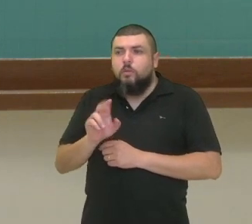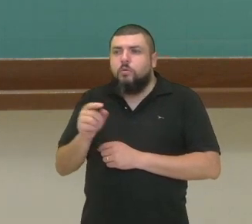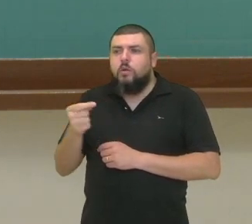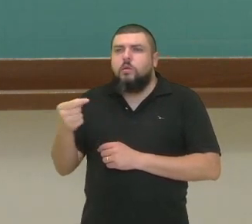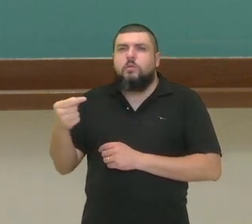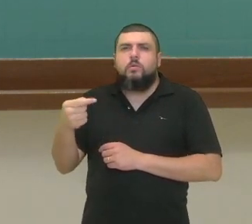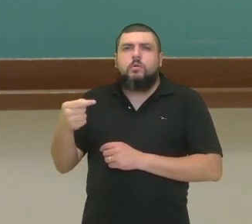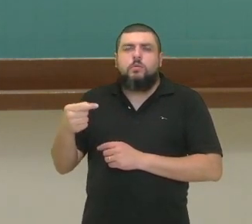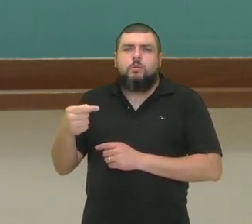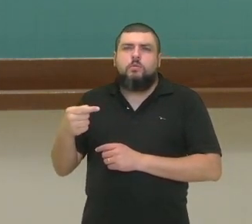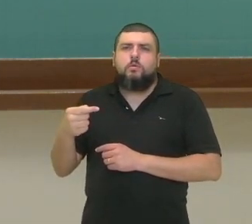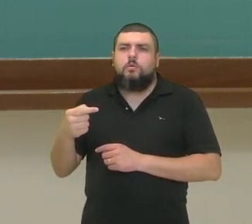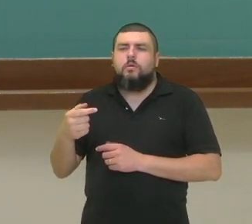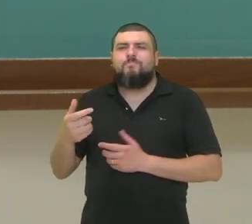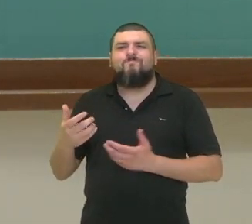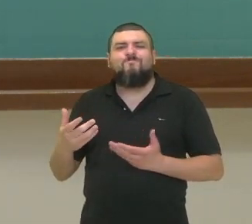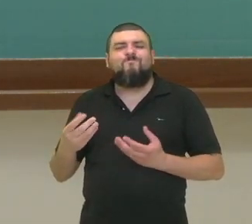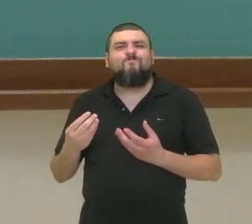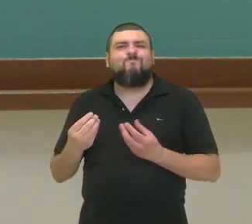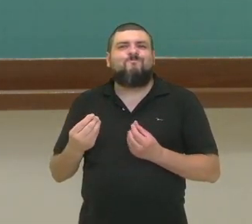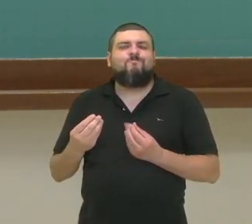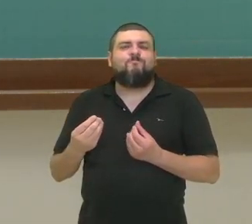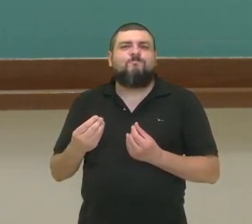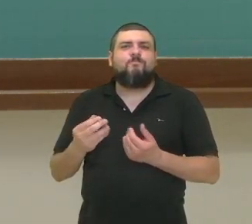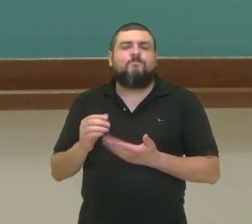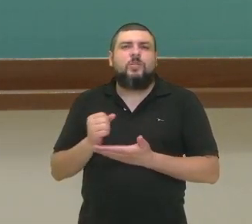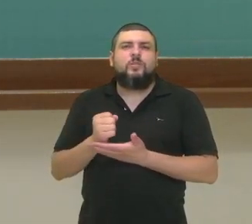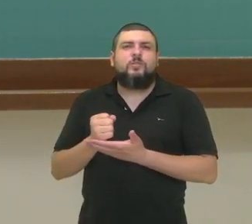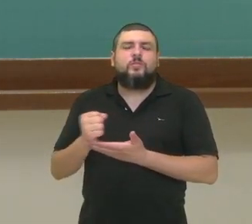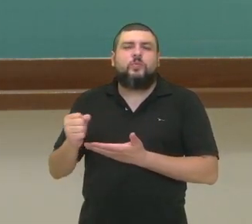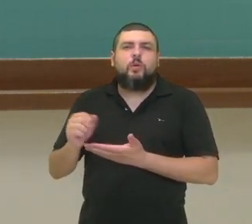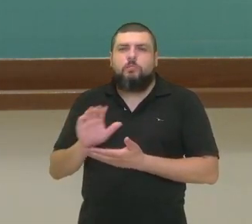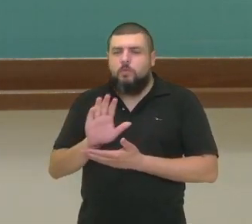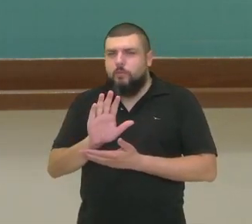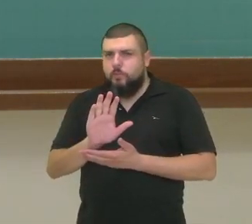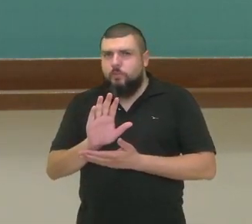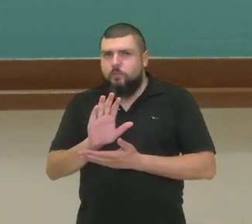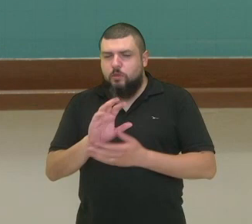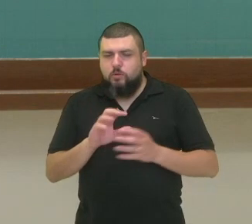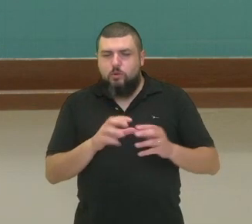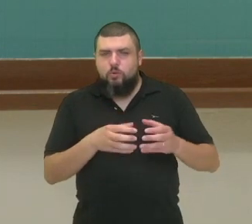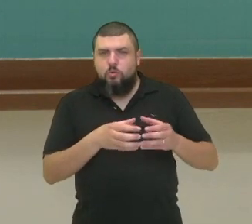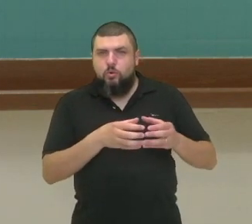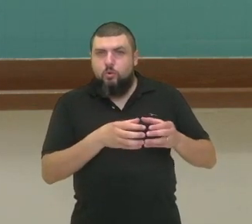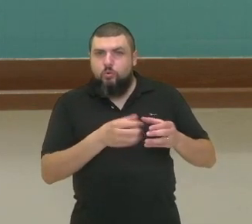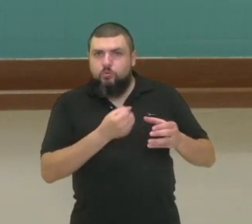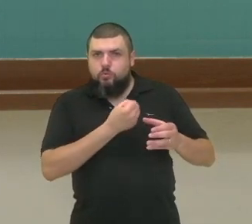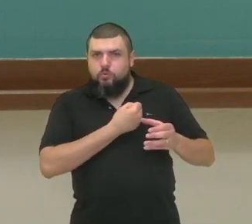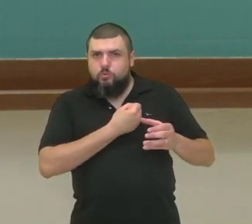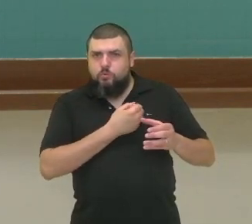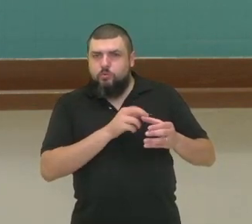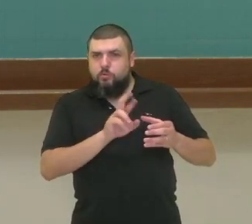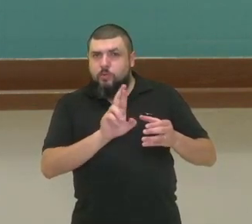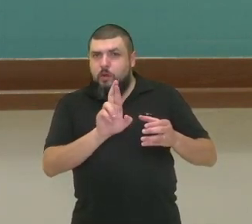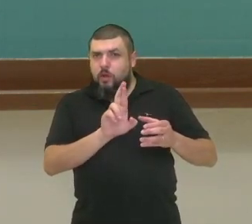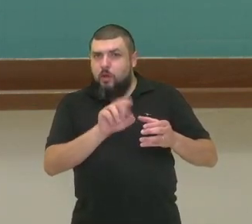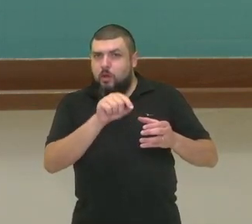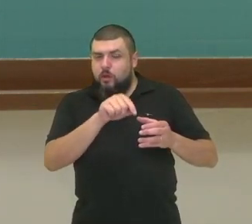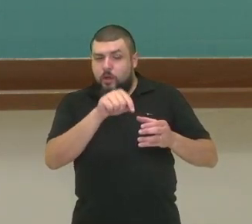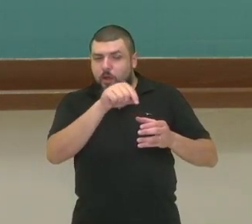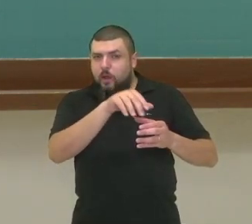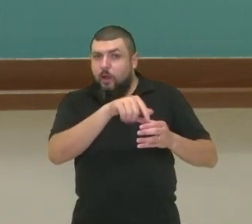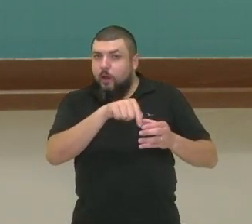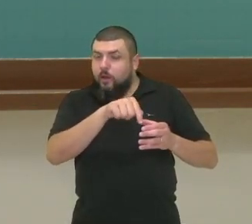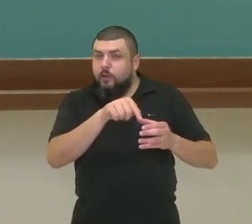falavam? Ah, não tem resposta. Na verdade, não tem resposta dentro do conjunto dos números reais, mas não que não